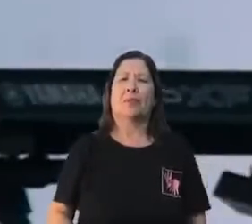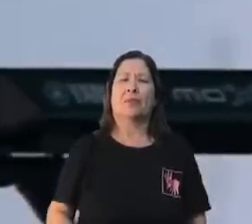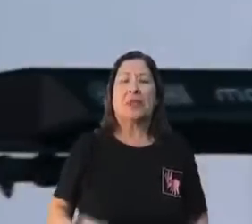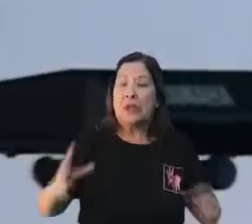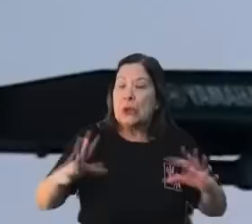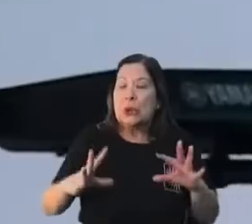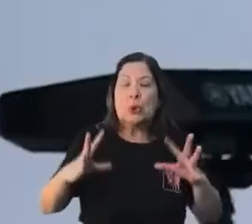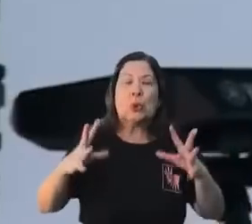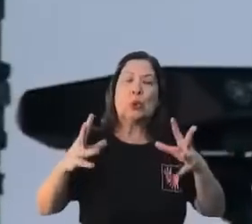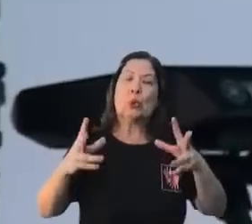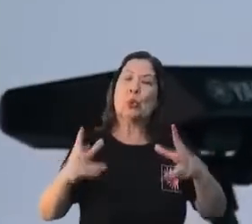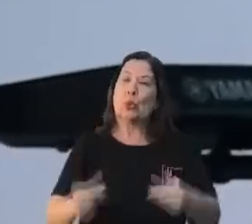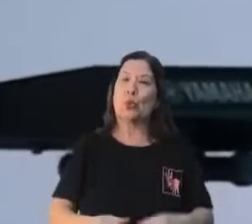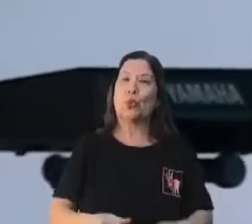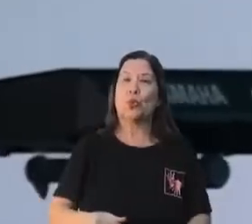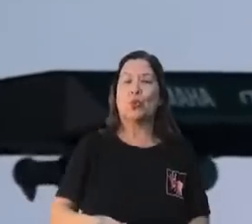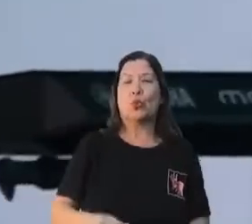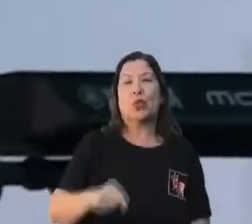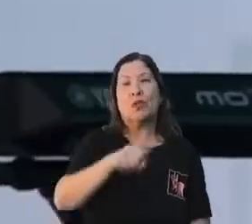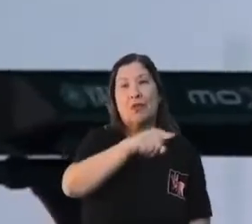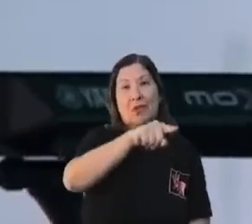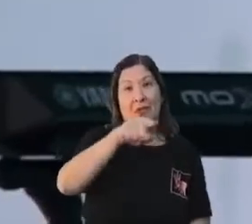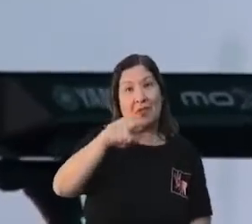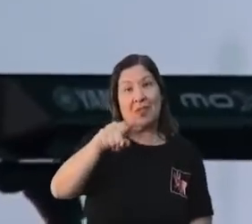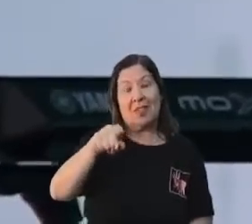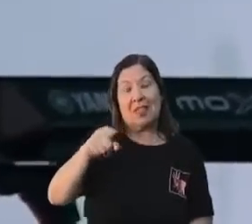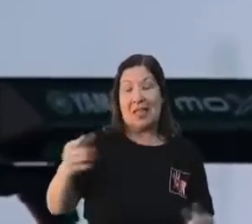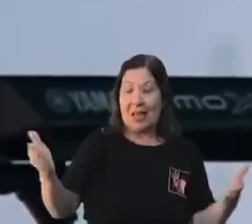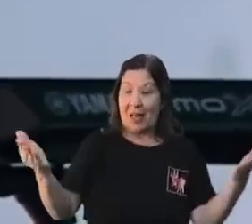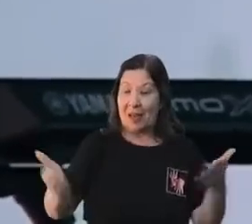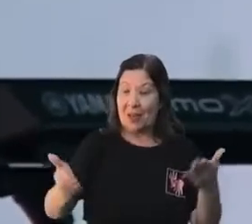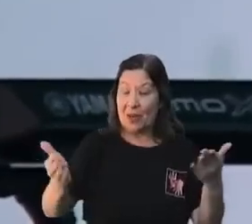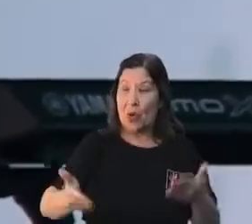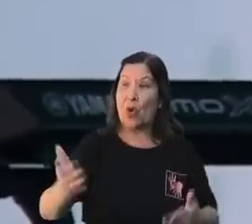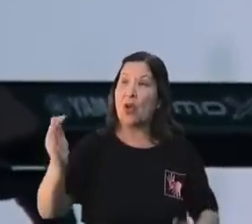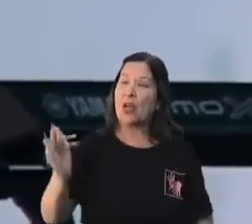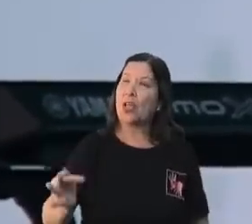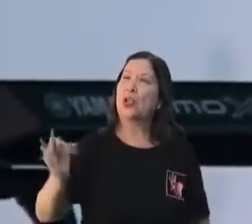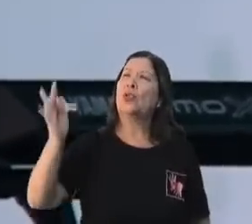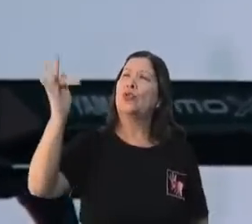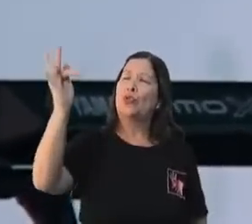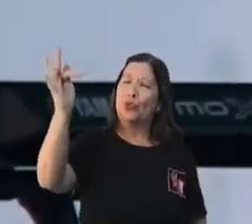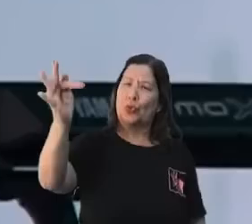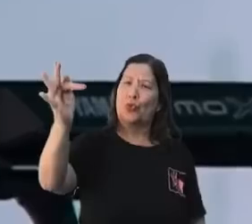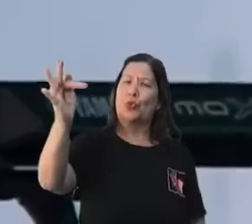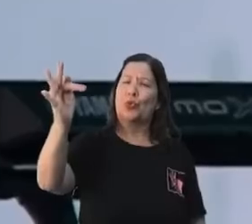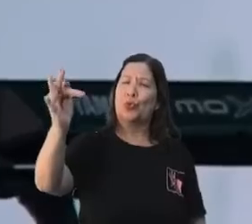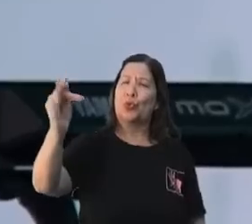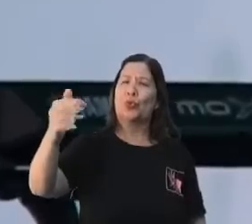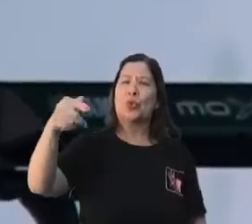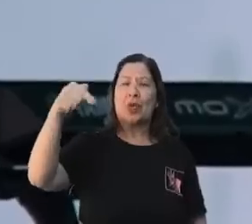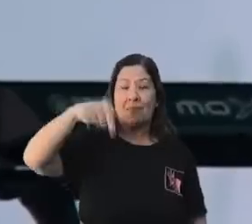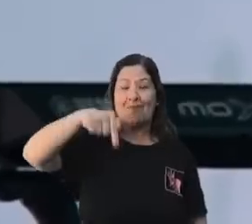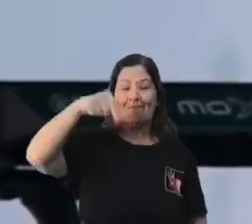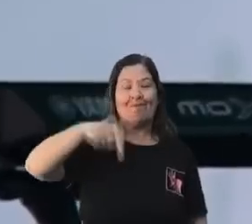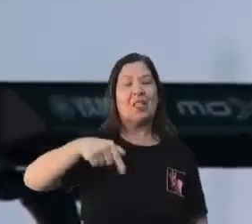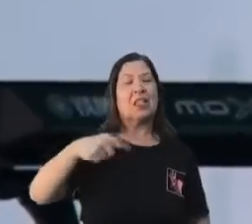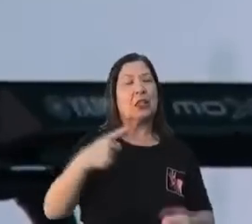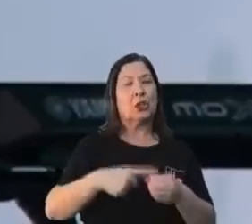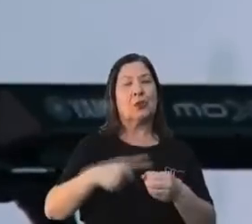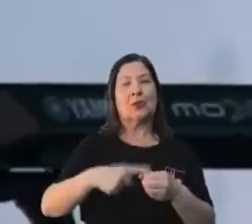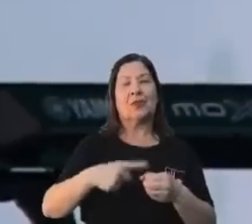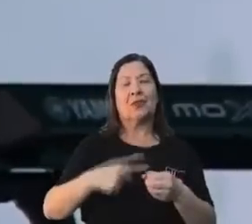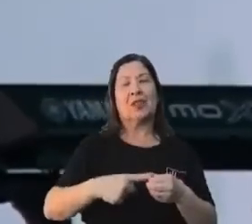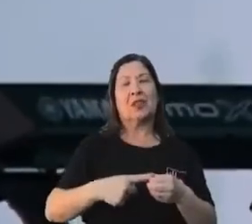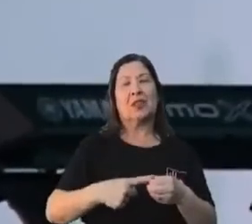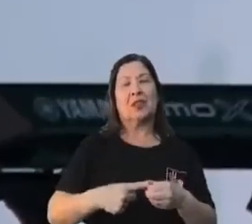que se ajuntou até hoje, que vai se ajuntar daqui para frente, essa Babilônia vai levar. E tem mais: dos